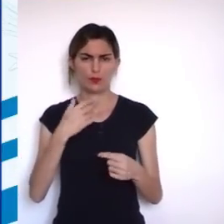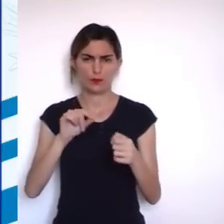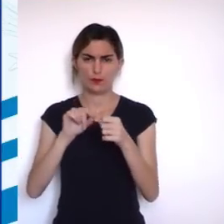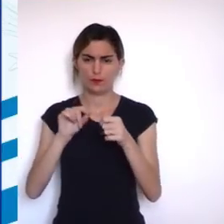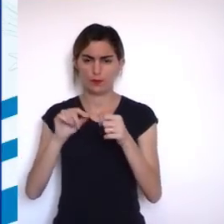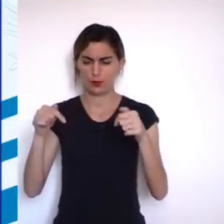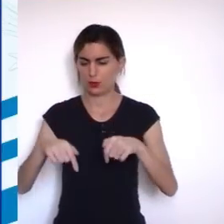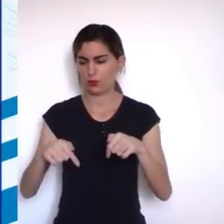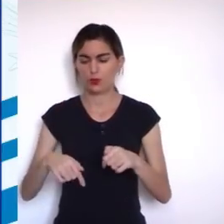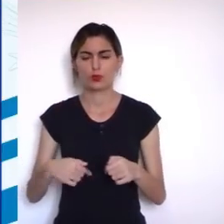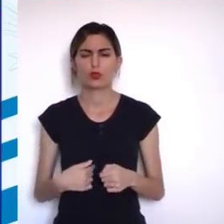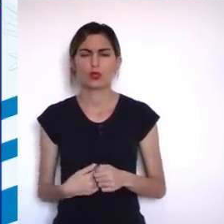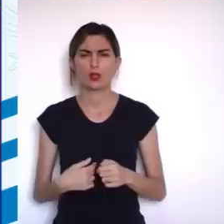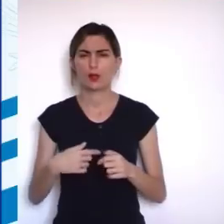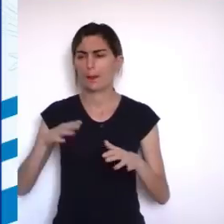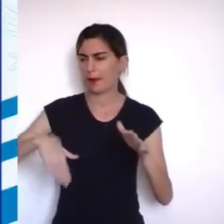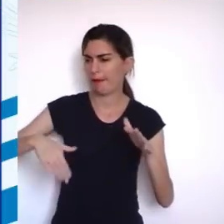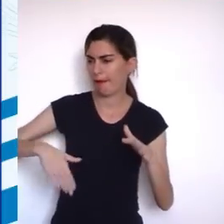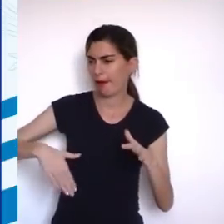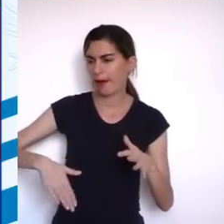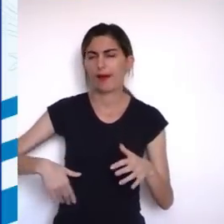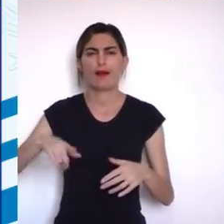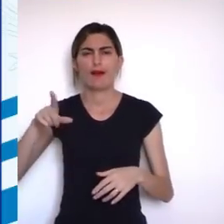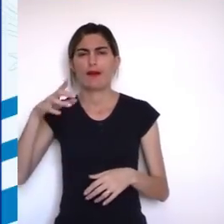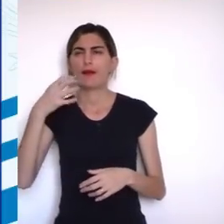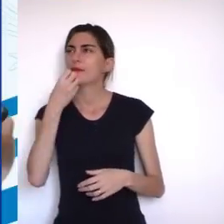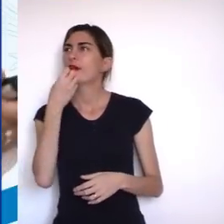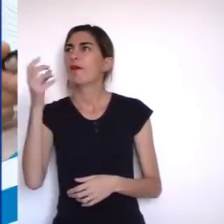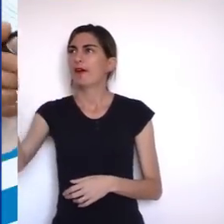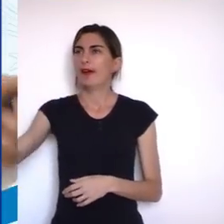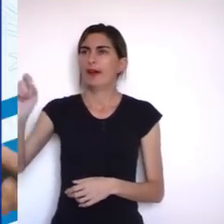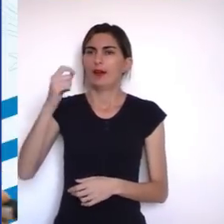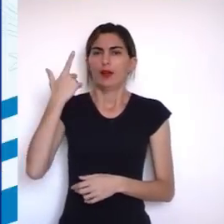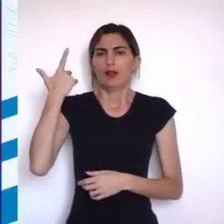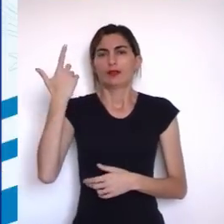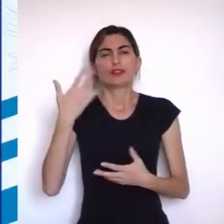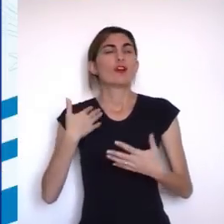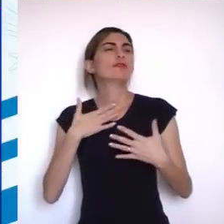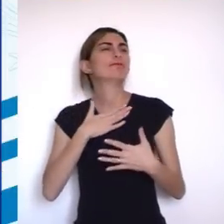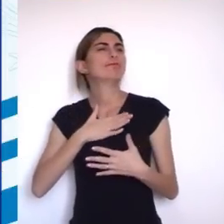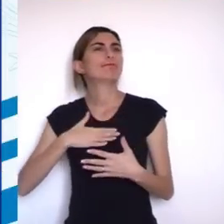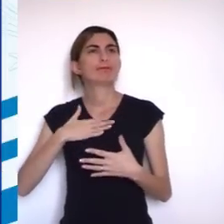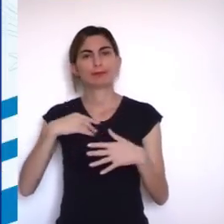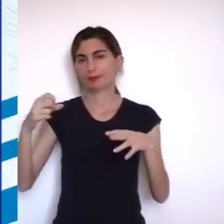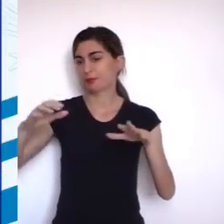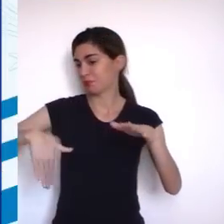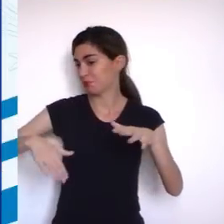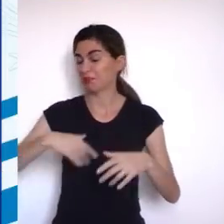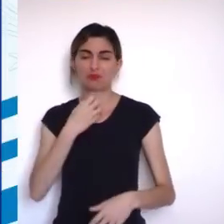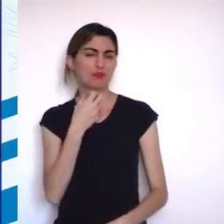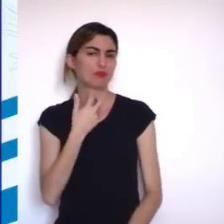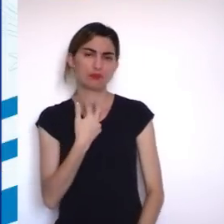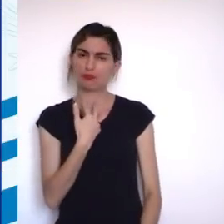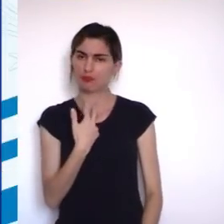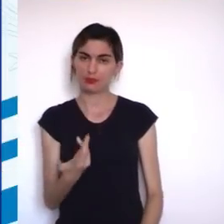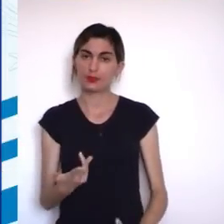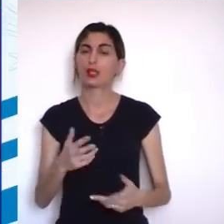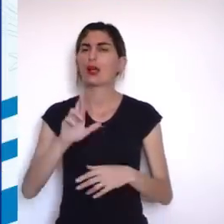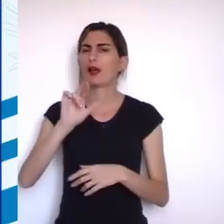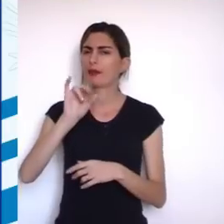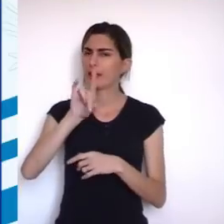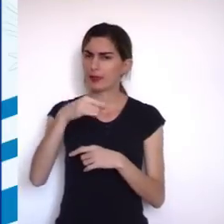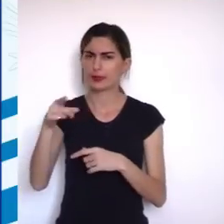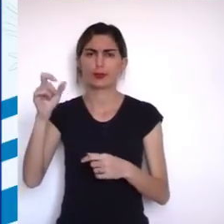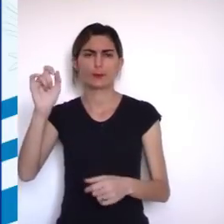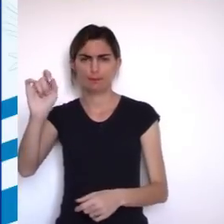não está podendo fazer nesse momento, é de ir para uma praia, pegar aquele banho de sol, que é tão gostoso, né? Então,